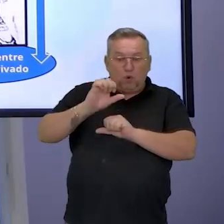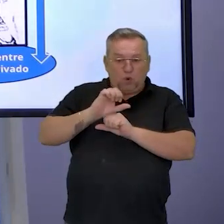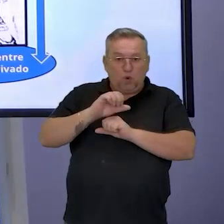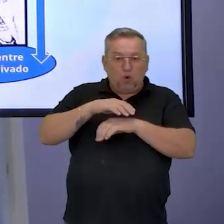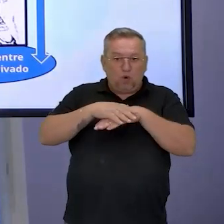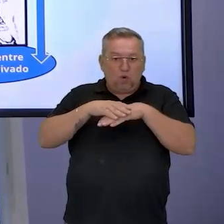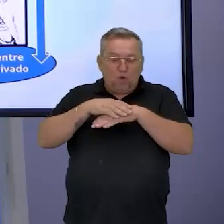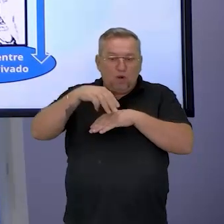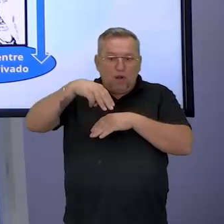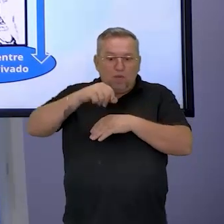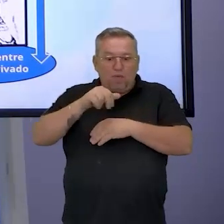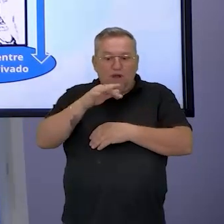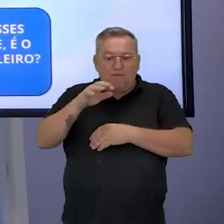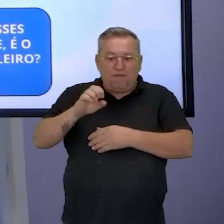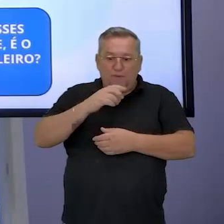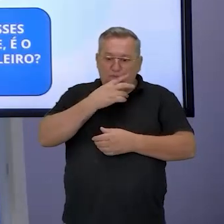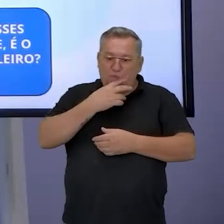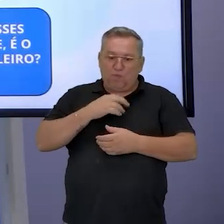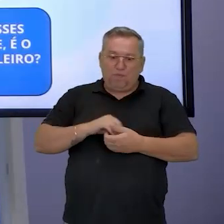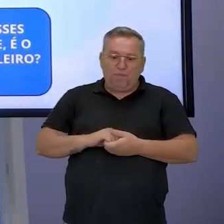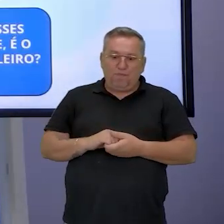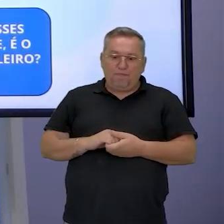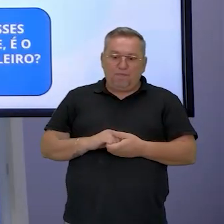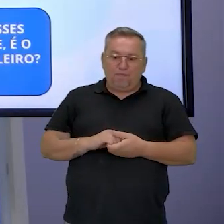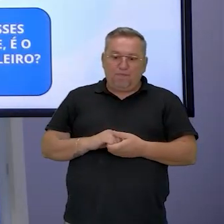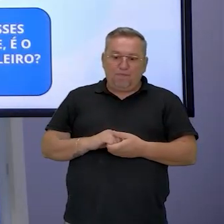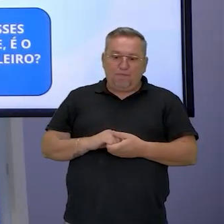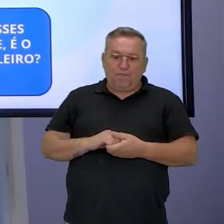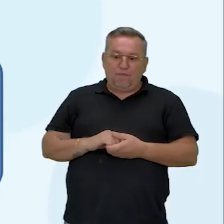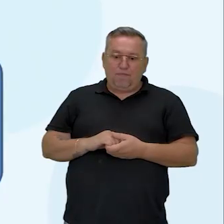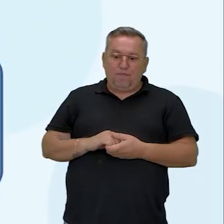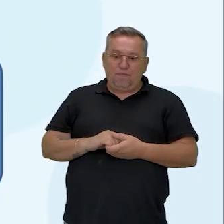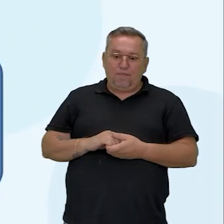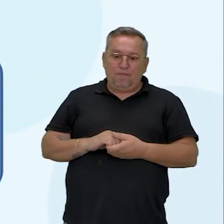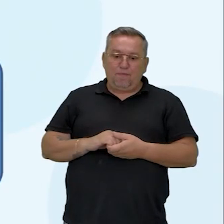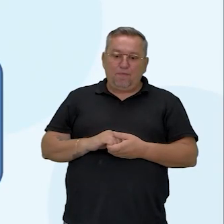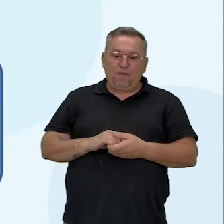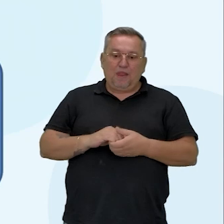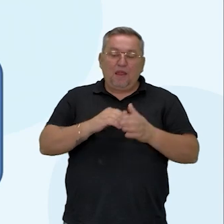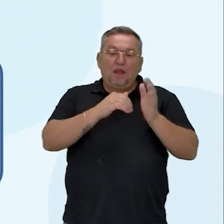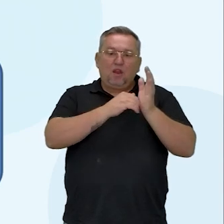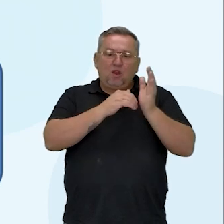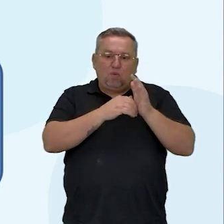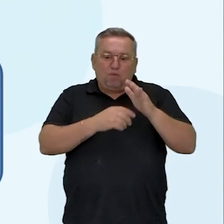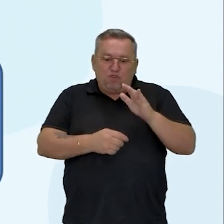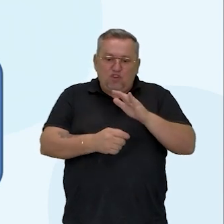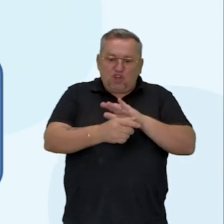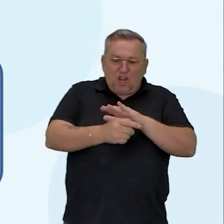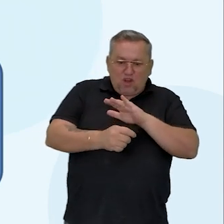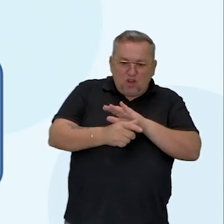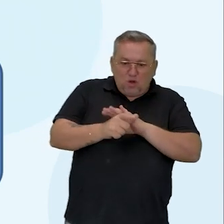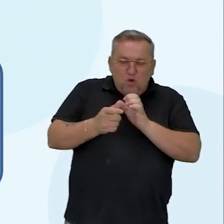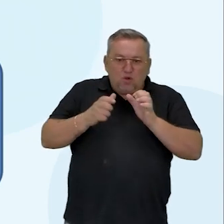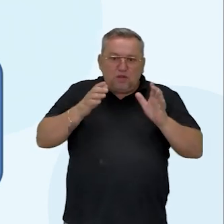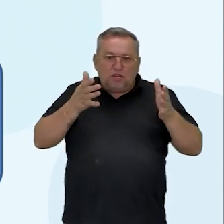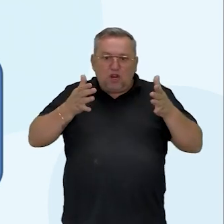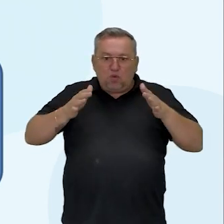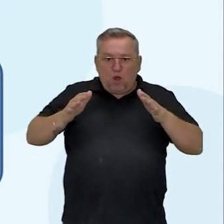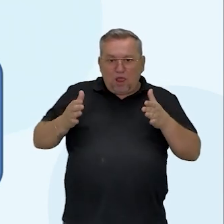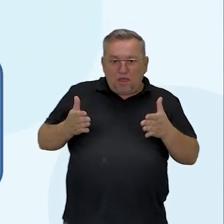ideia com a Mafê. Bota no LED, vamos lá, olha lá. Sincretismo, jeitinho,